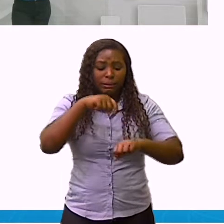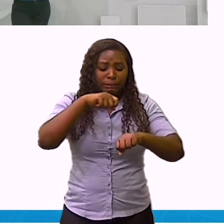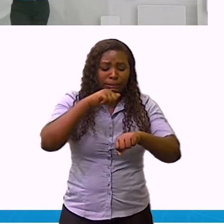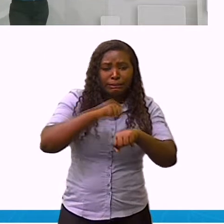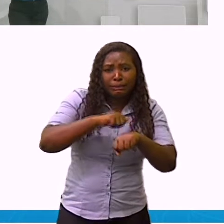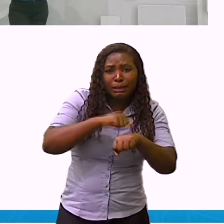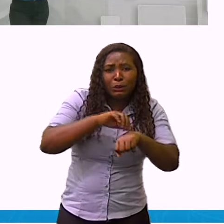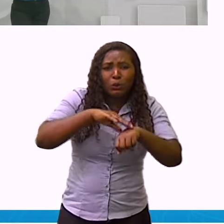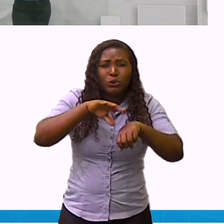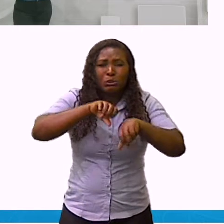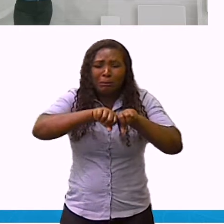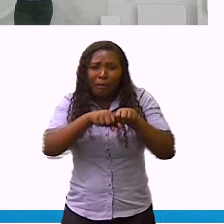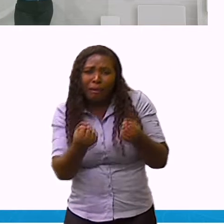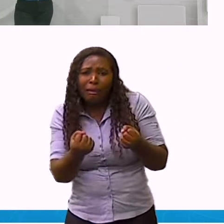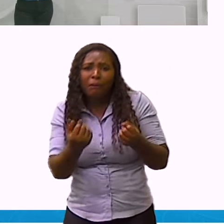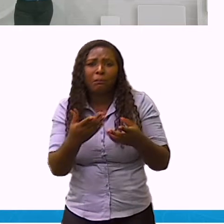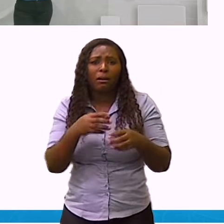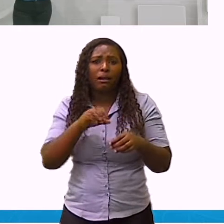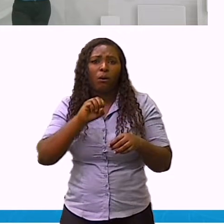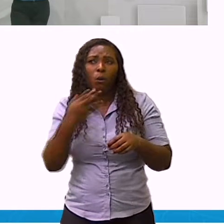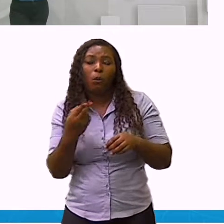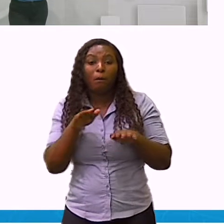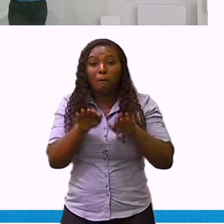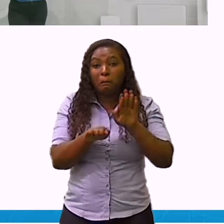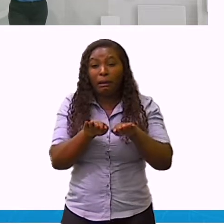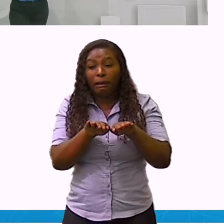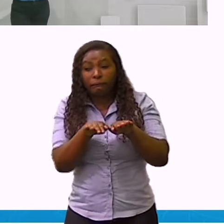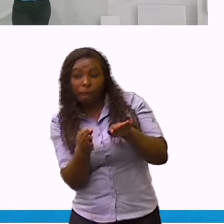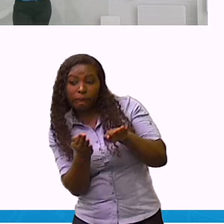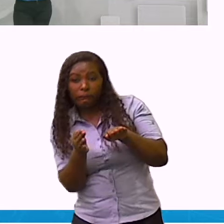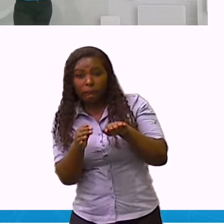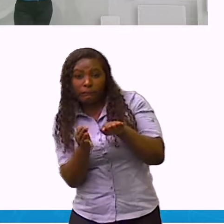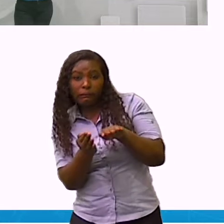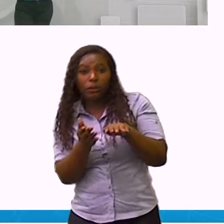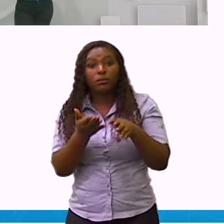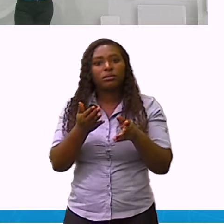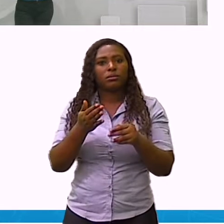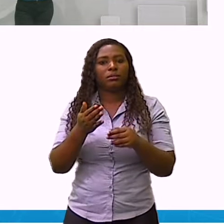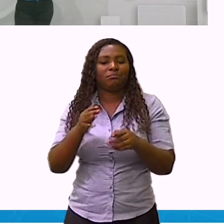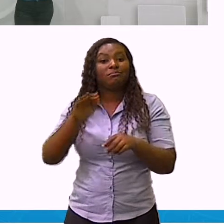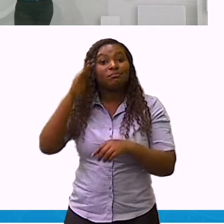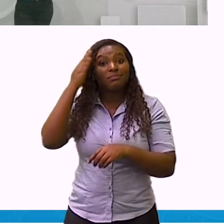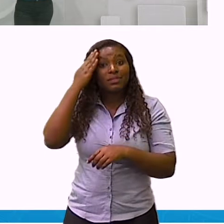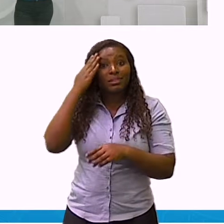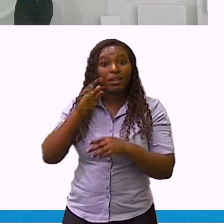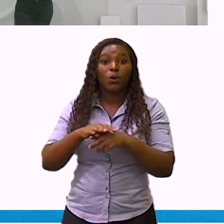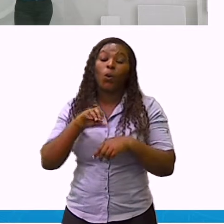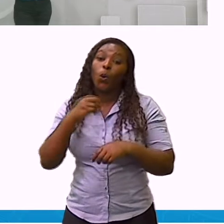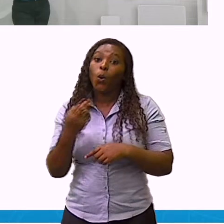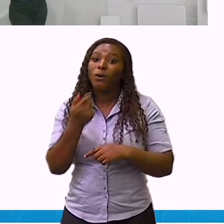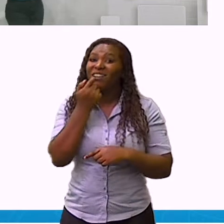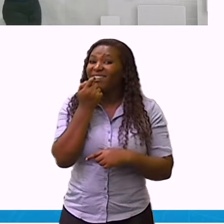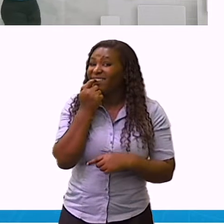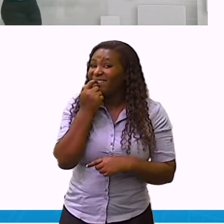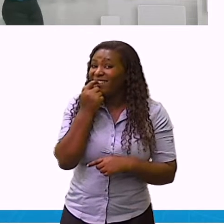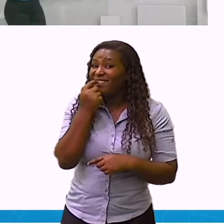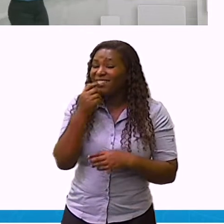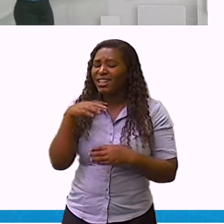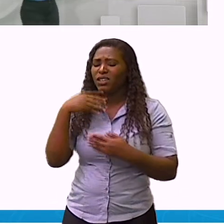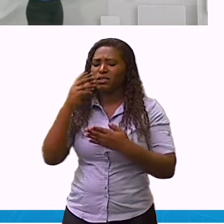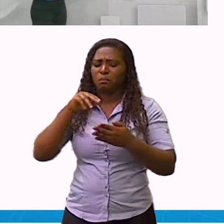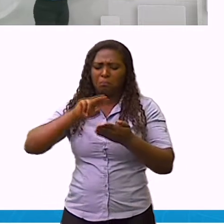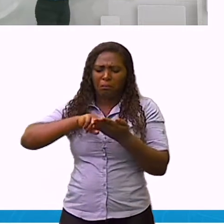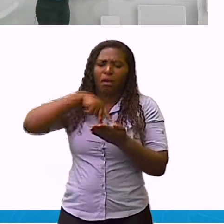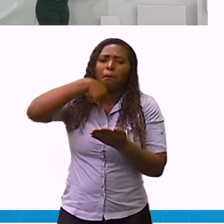pé, quebrar alguns ossos, ou até mesmo os dentes, batendo o rosto no chão, não é isso? Já aqui na